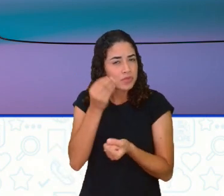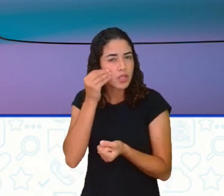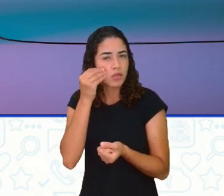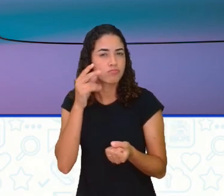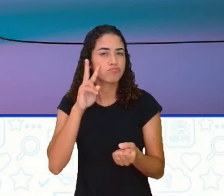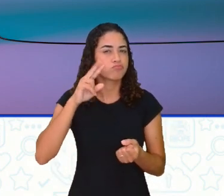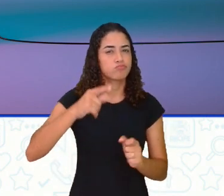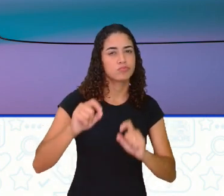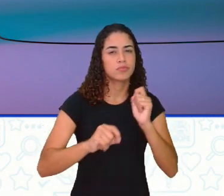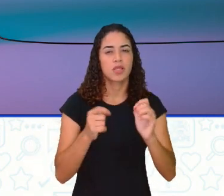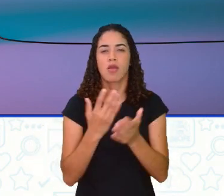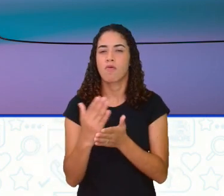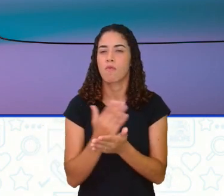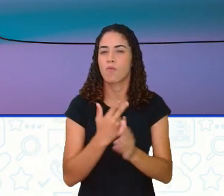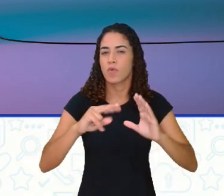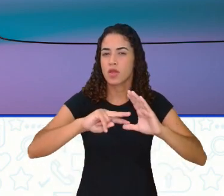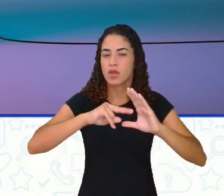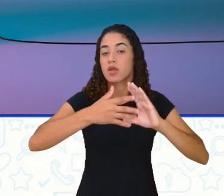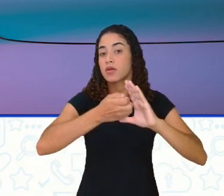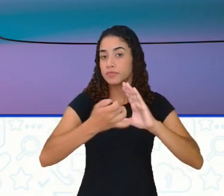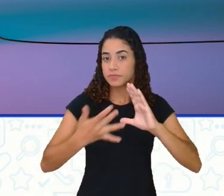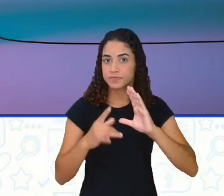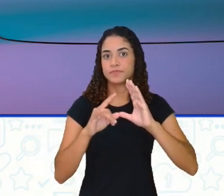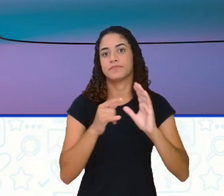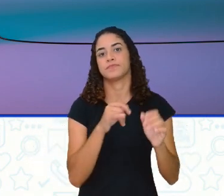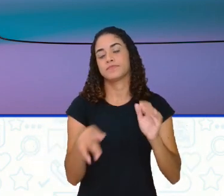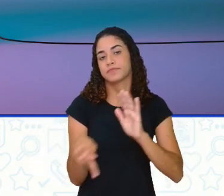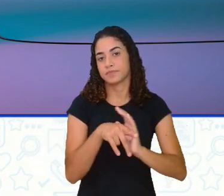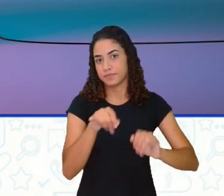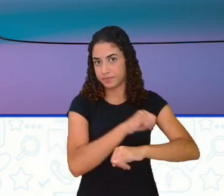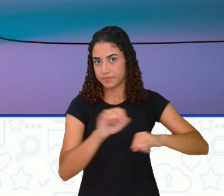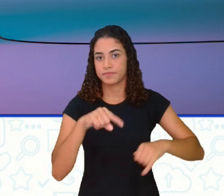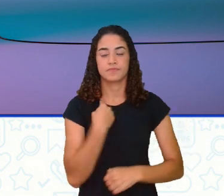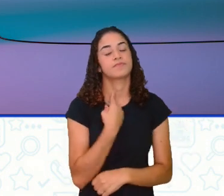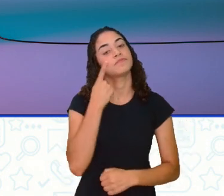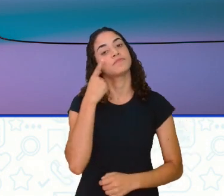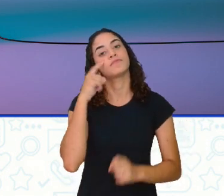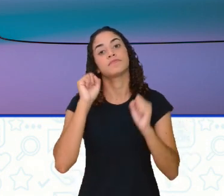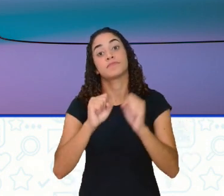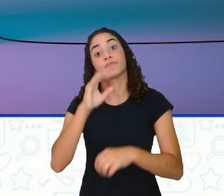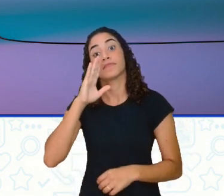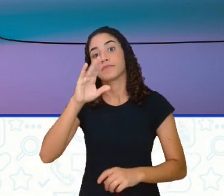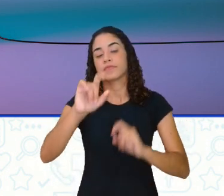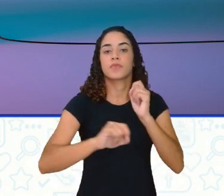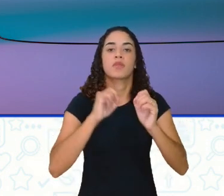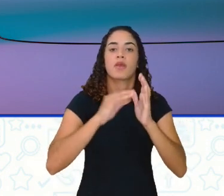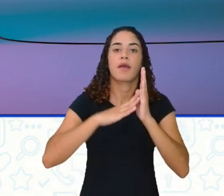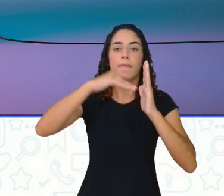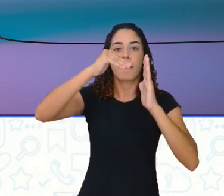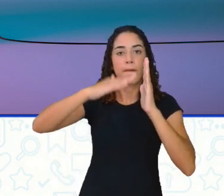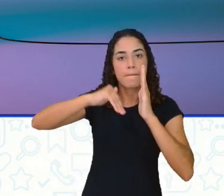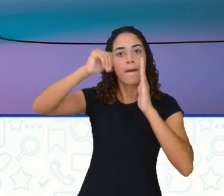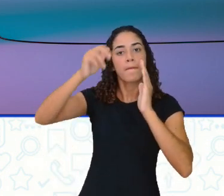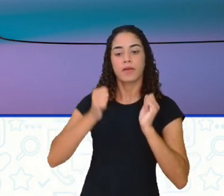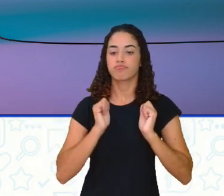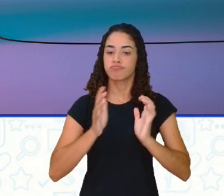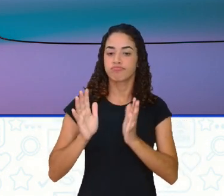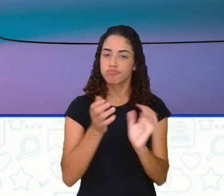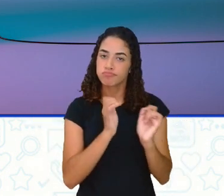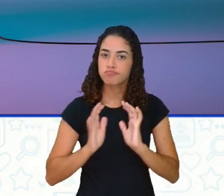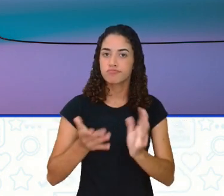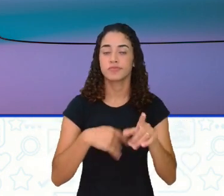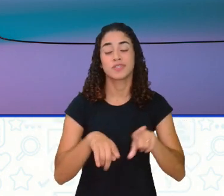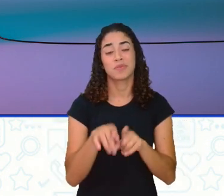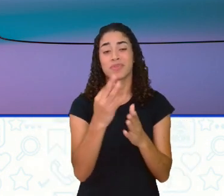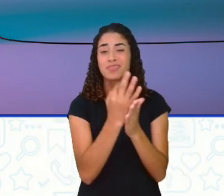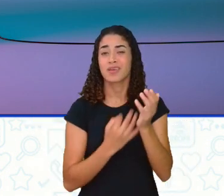reconhecer essas características da notícia que a gente viu, especialmente entonação de voz, né, organização do